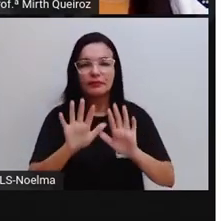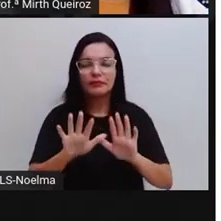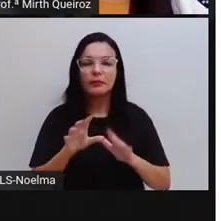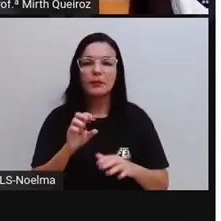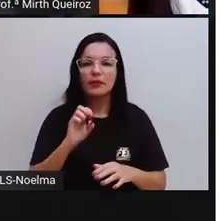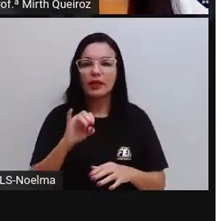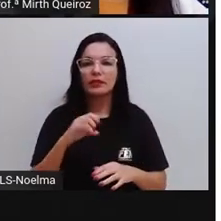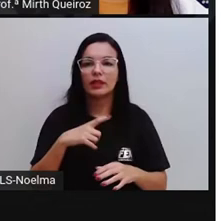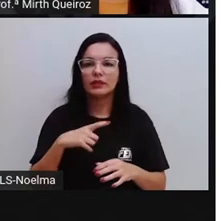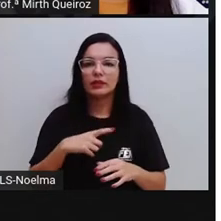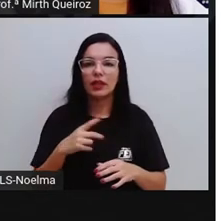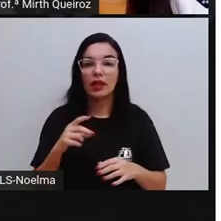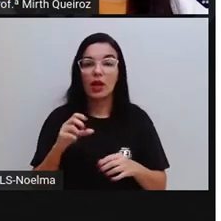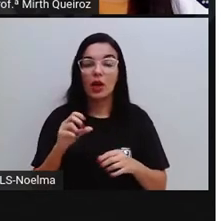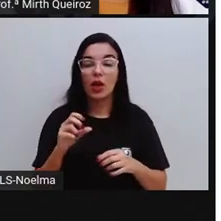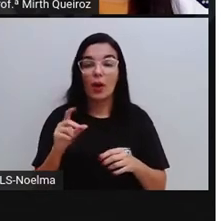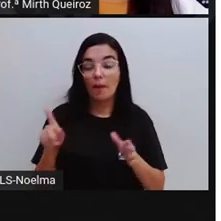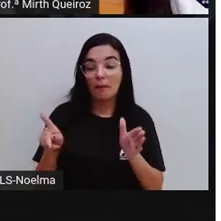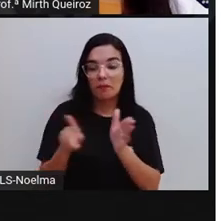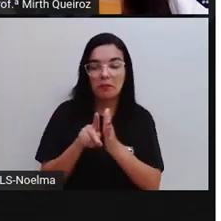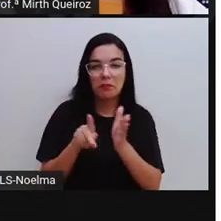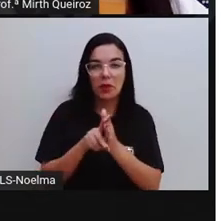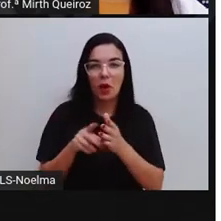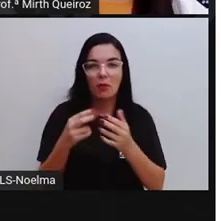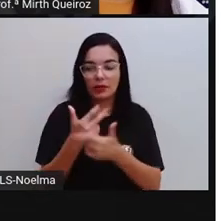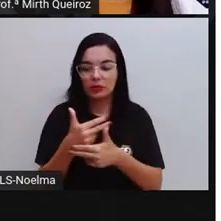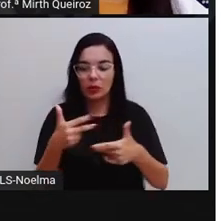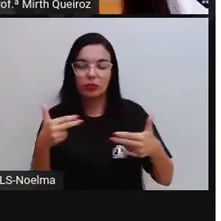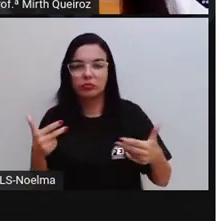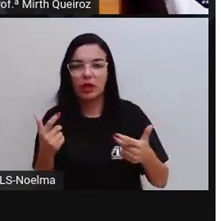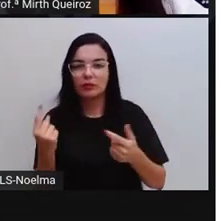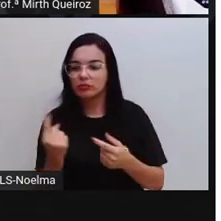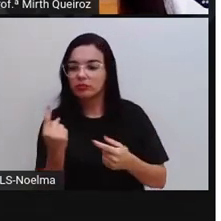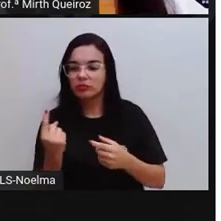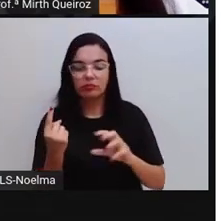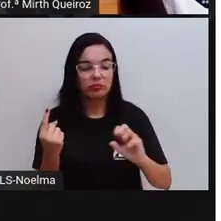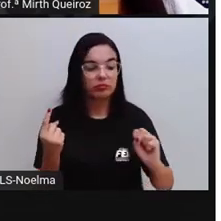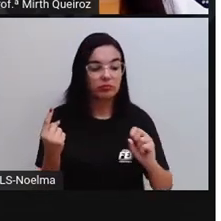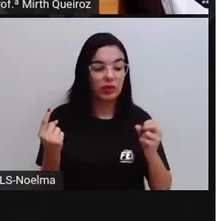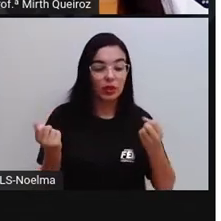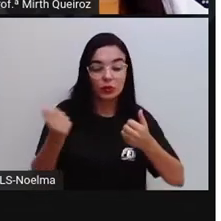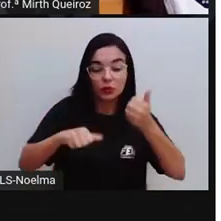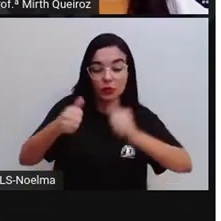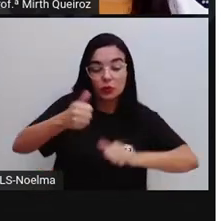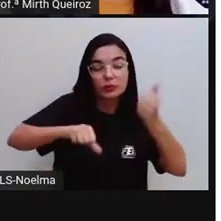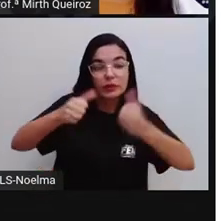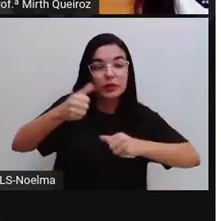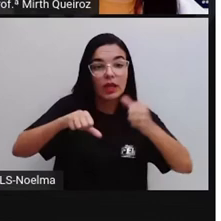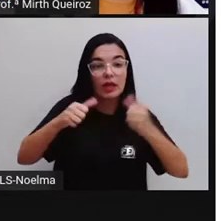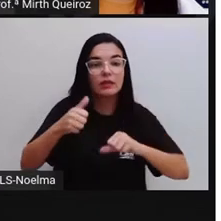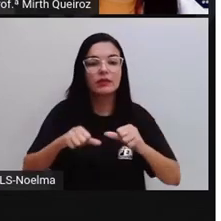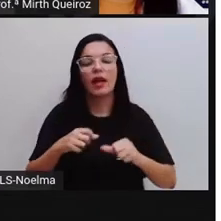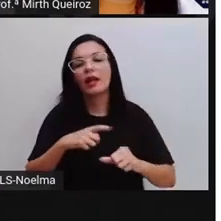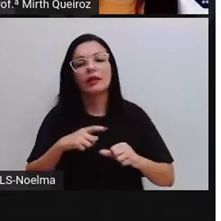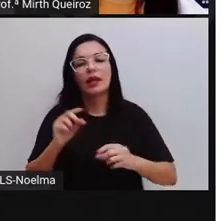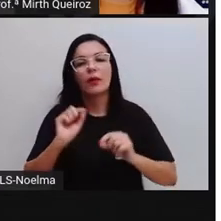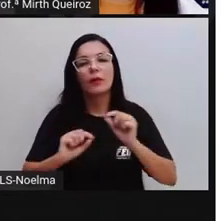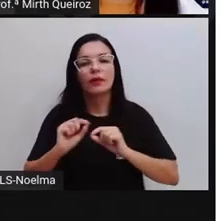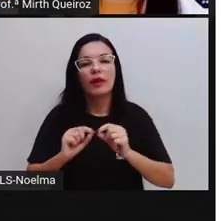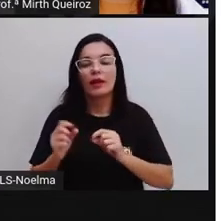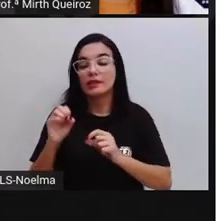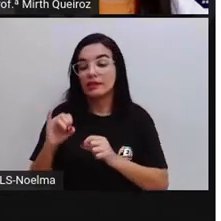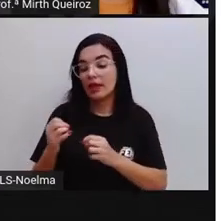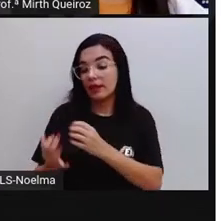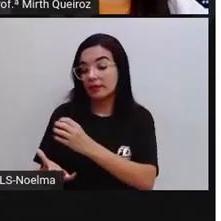seria, ela tem propriedades próprias, né, e só vai variar se for colocado aí em temperatura ou algo do tipo,